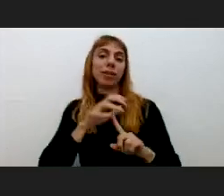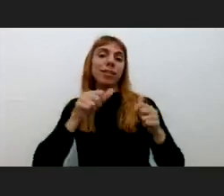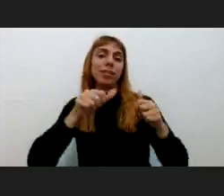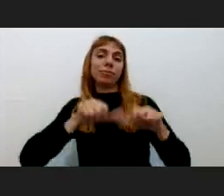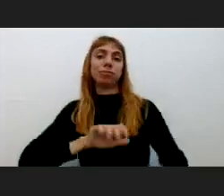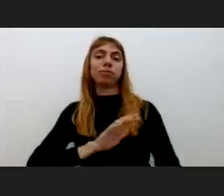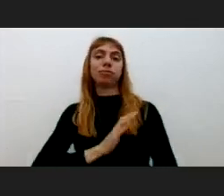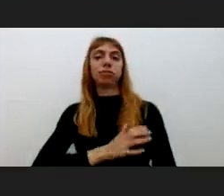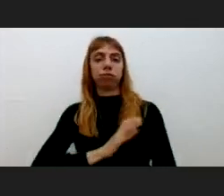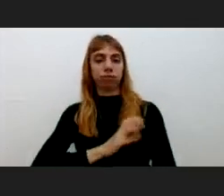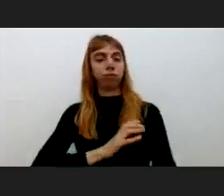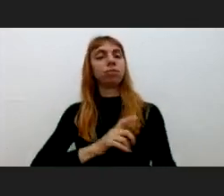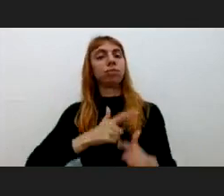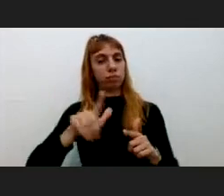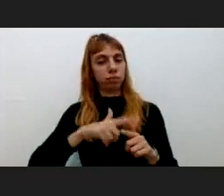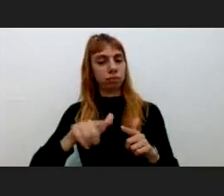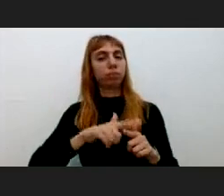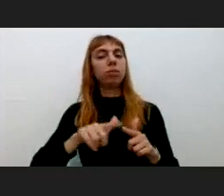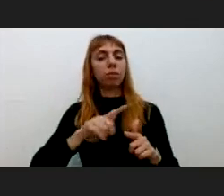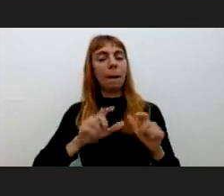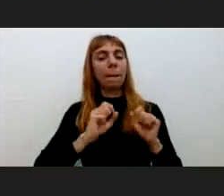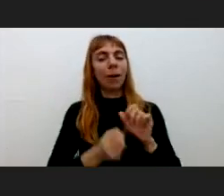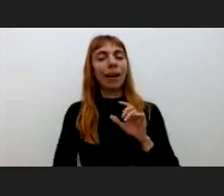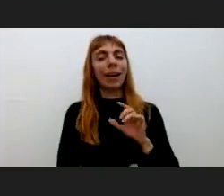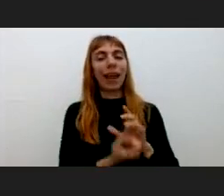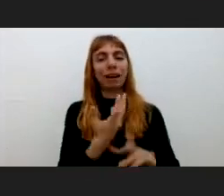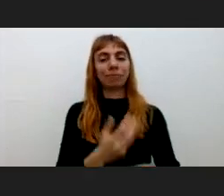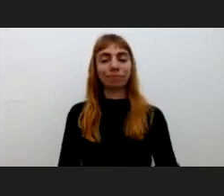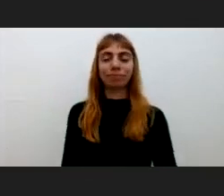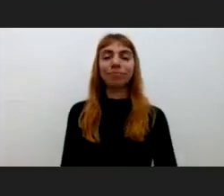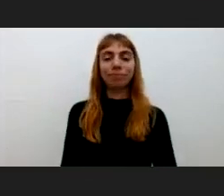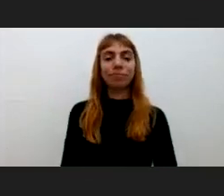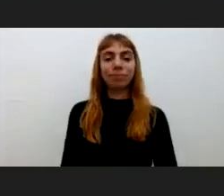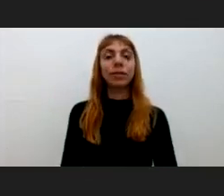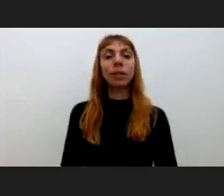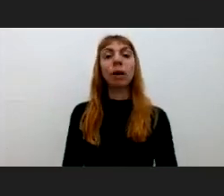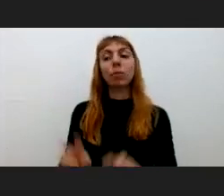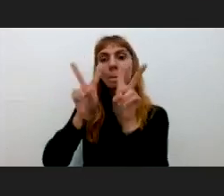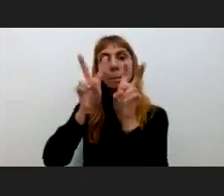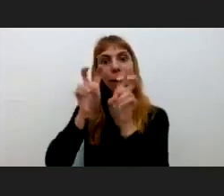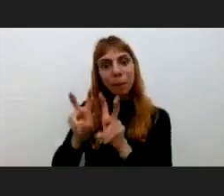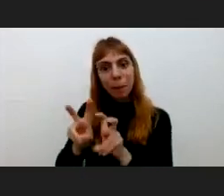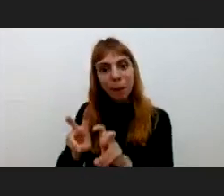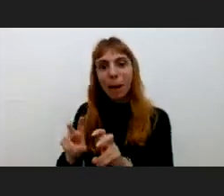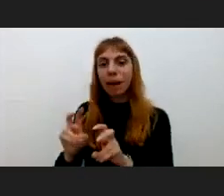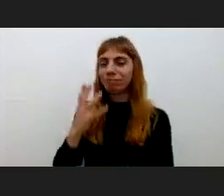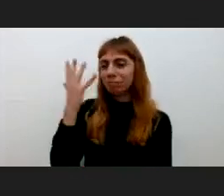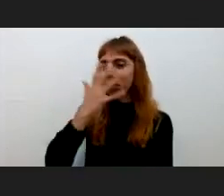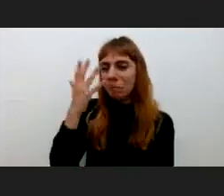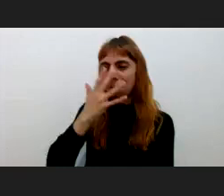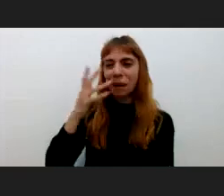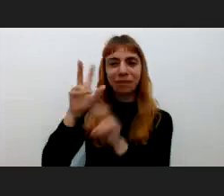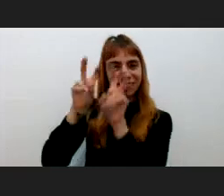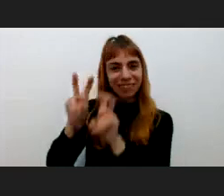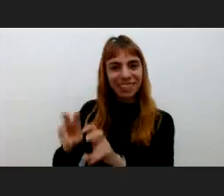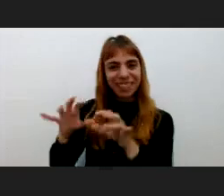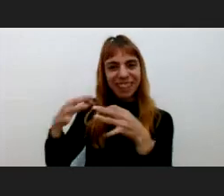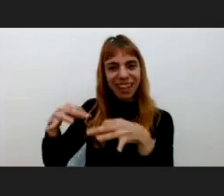fatores visíveis, que você olhando para a pessoa, você já vai dizer assim,